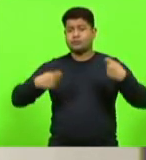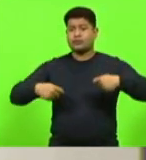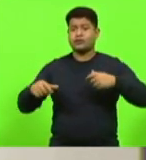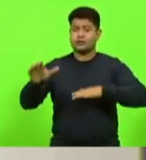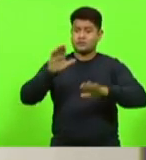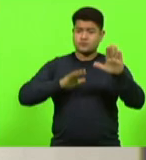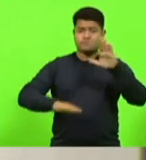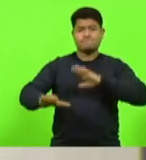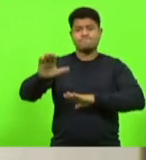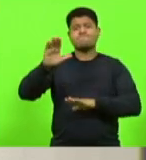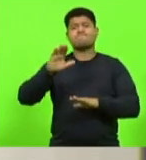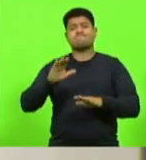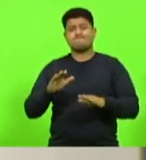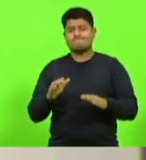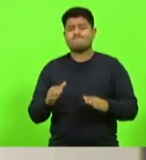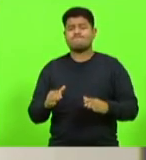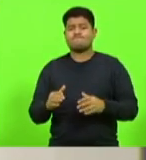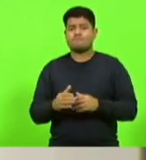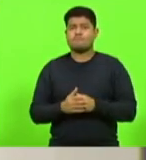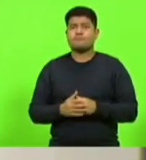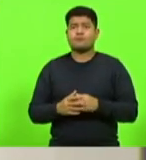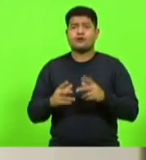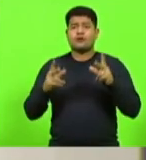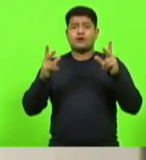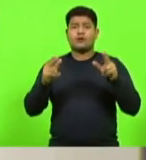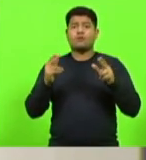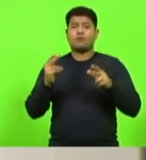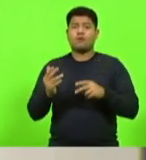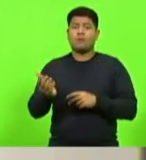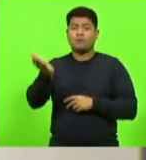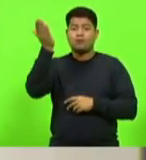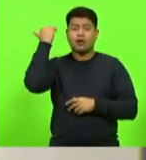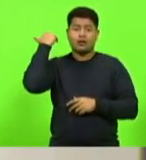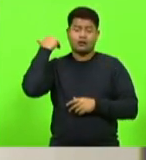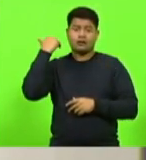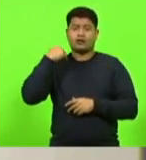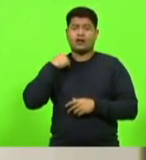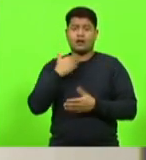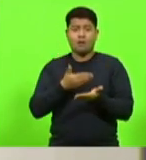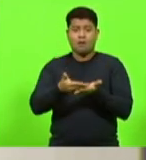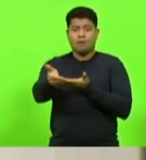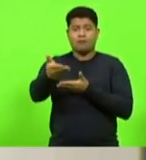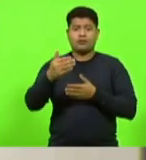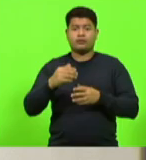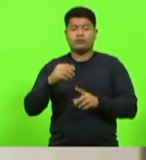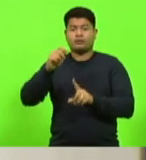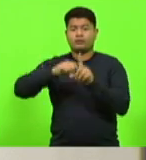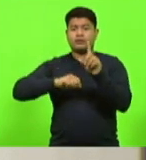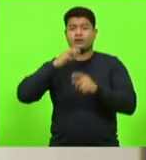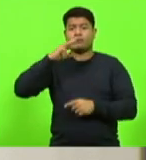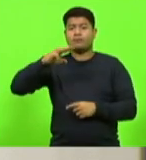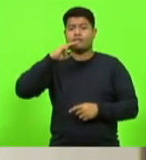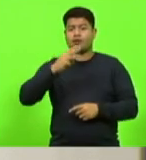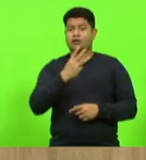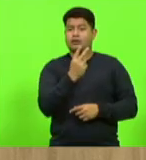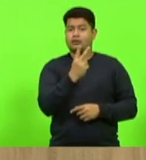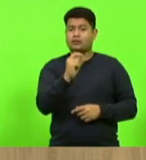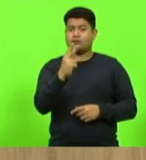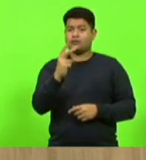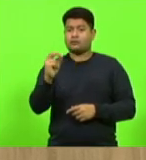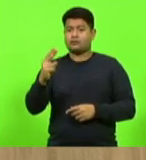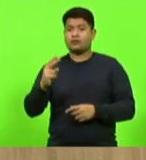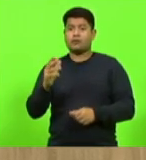tomado da mesma forma que lá no início, em março de 2020, quando teve o primeiro